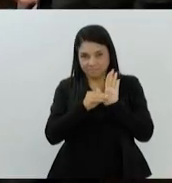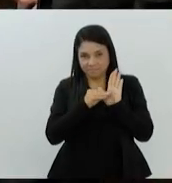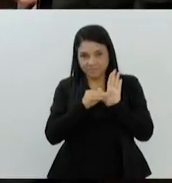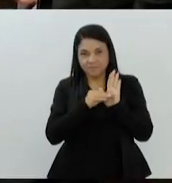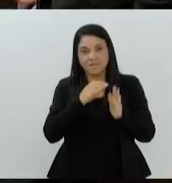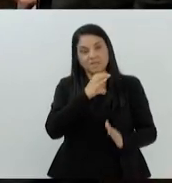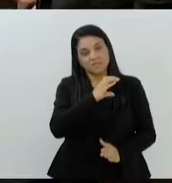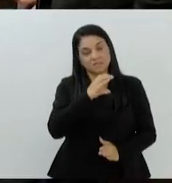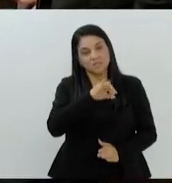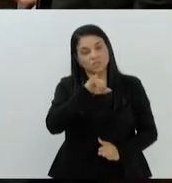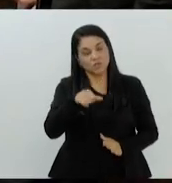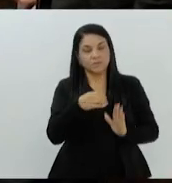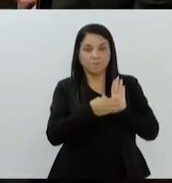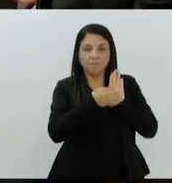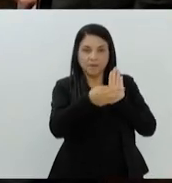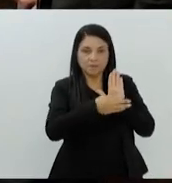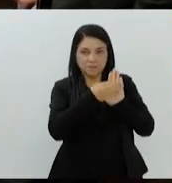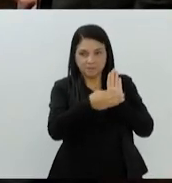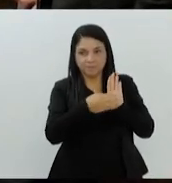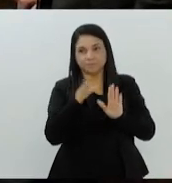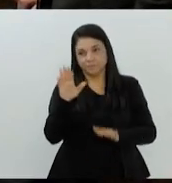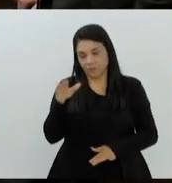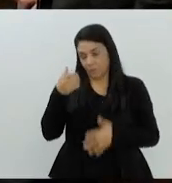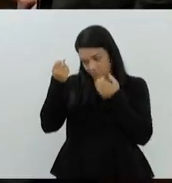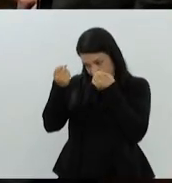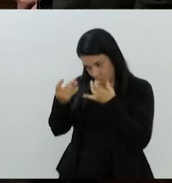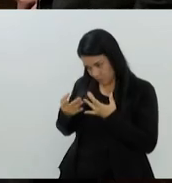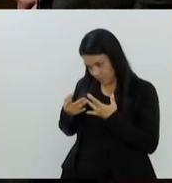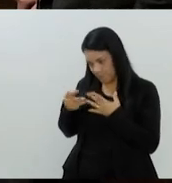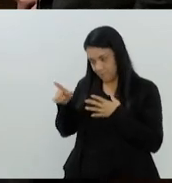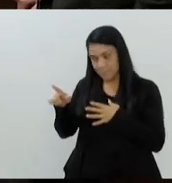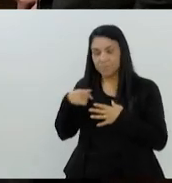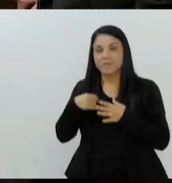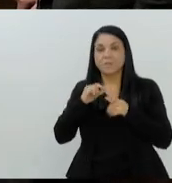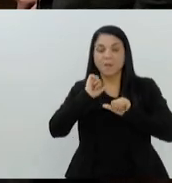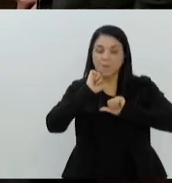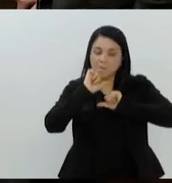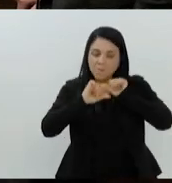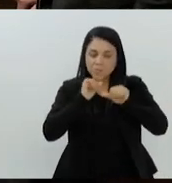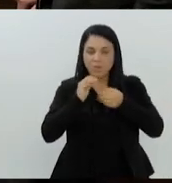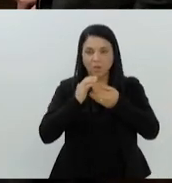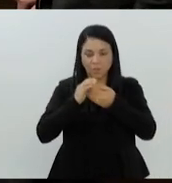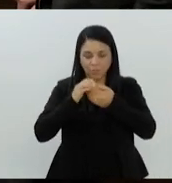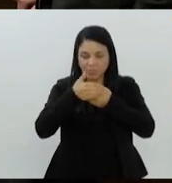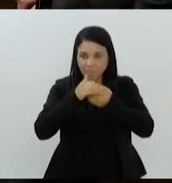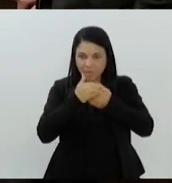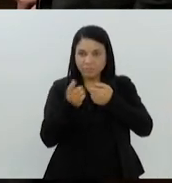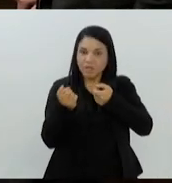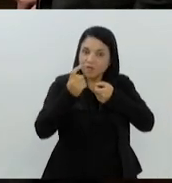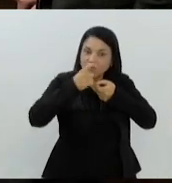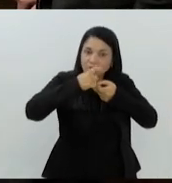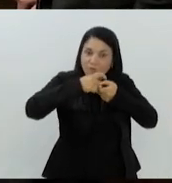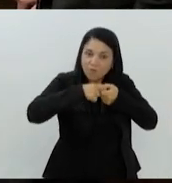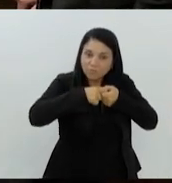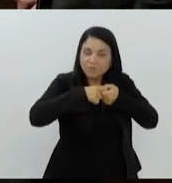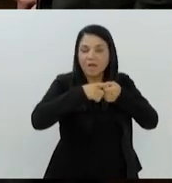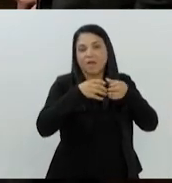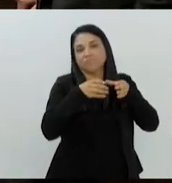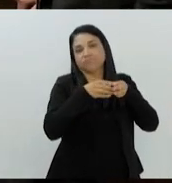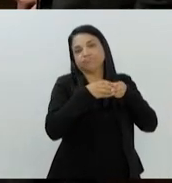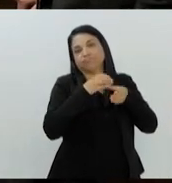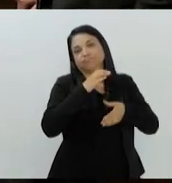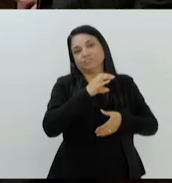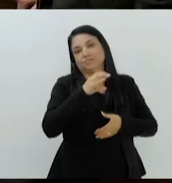esse parecer. Mas, querida, olha só. Mas para alterar esse termo, tem que voltar a CCJ com emenda.